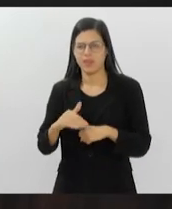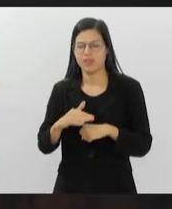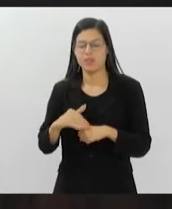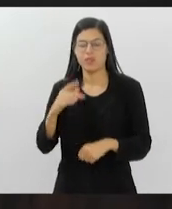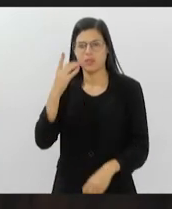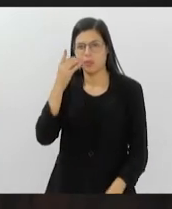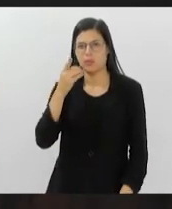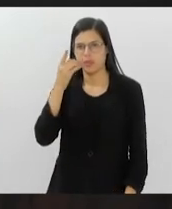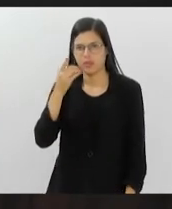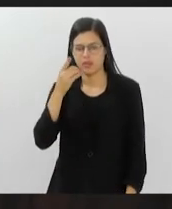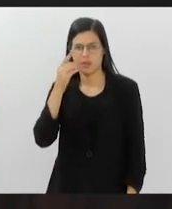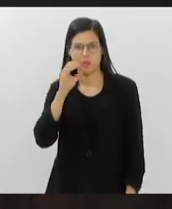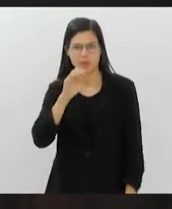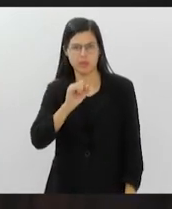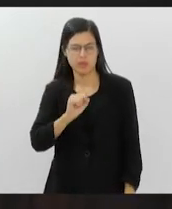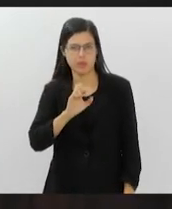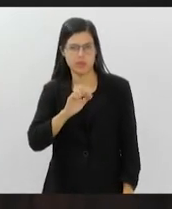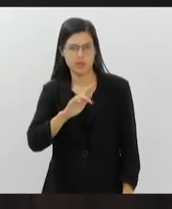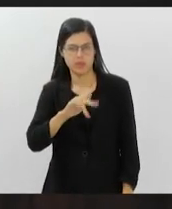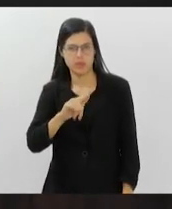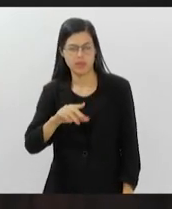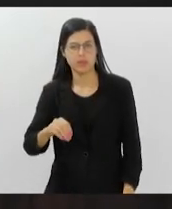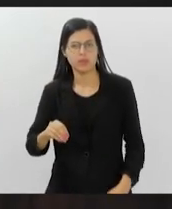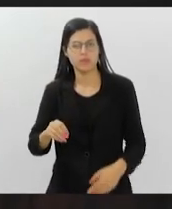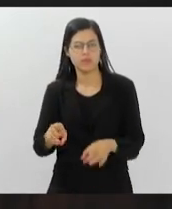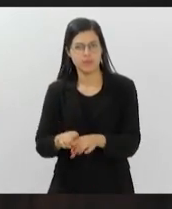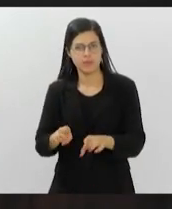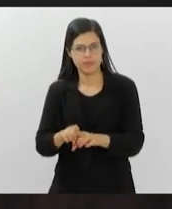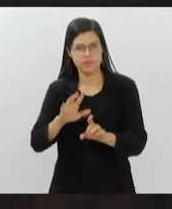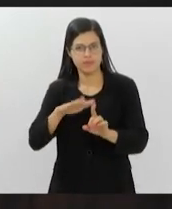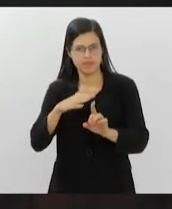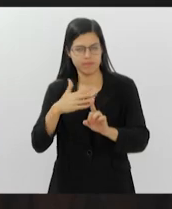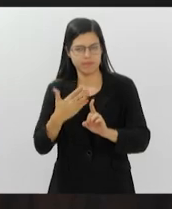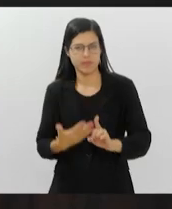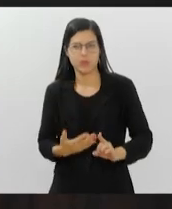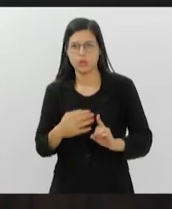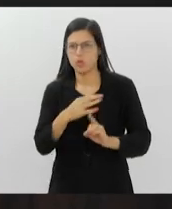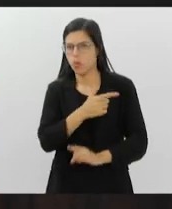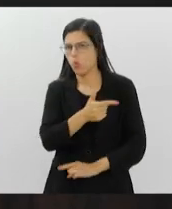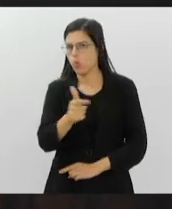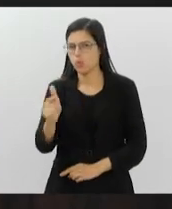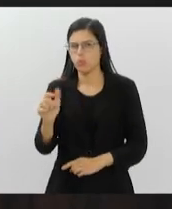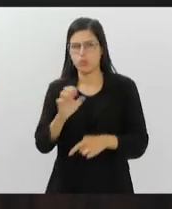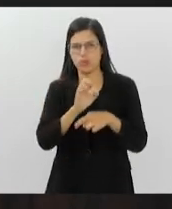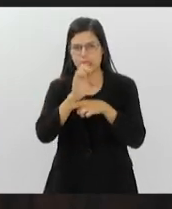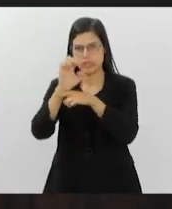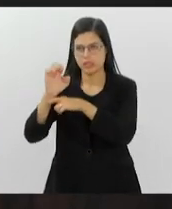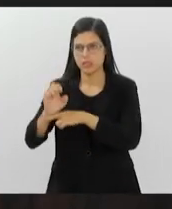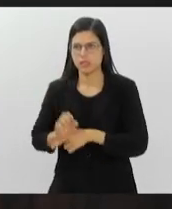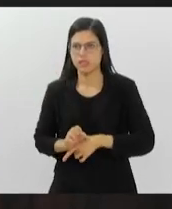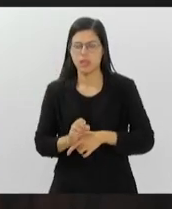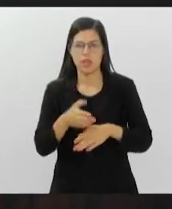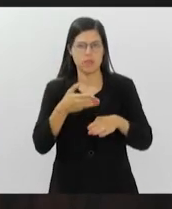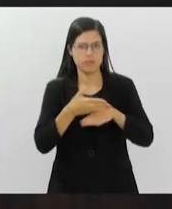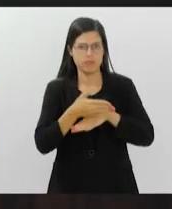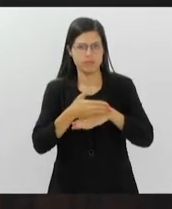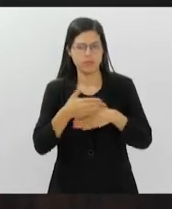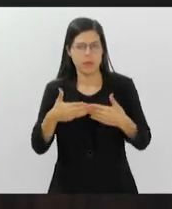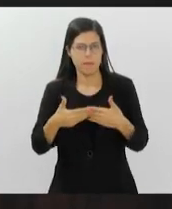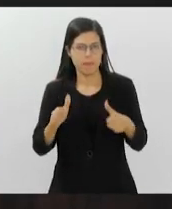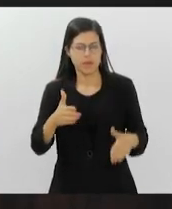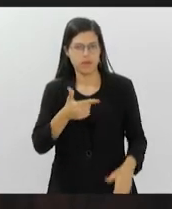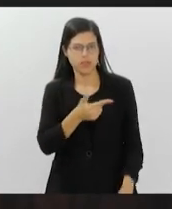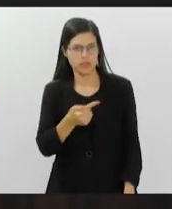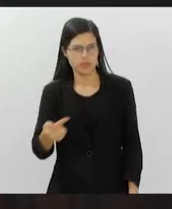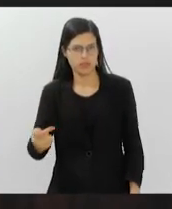Aguiar. Também saúdo a presença dos outros estados que estão aqui presentes na abertura da